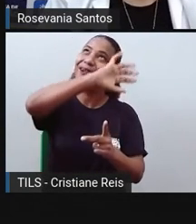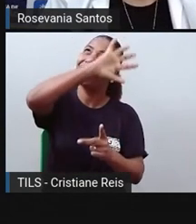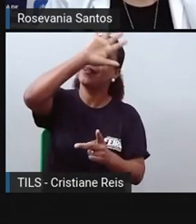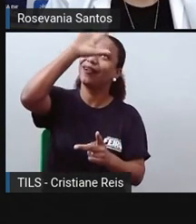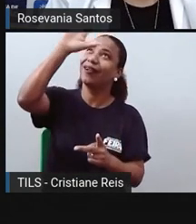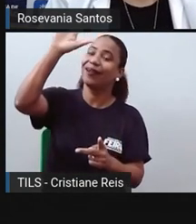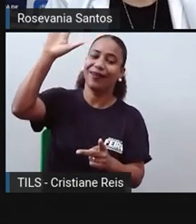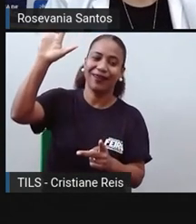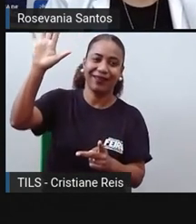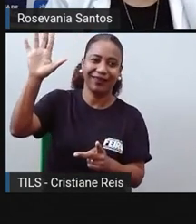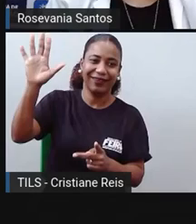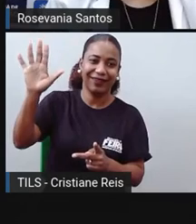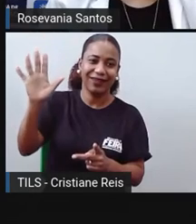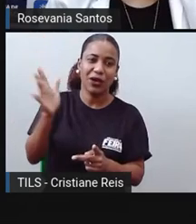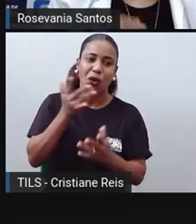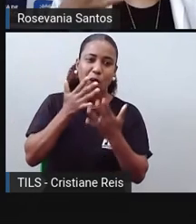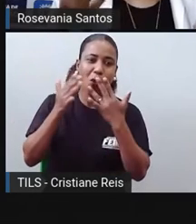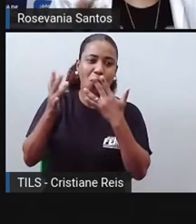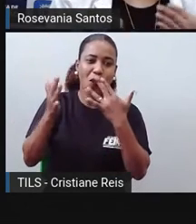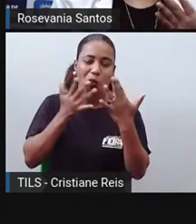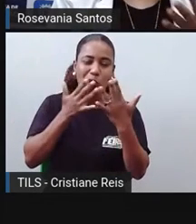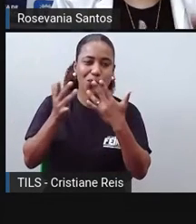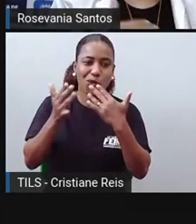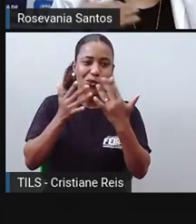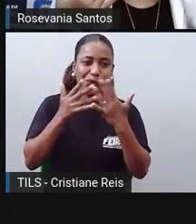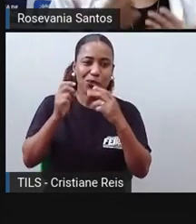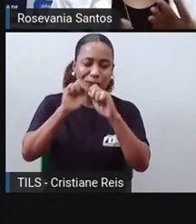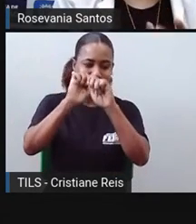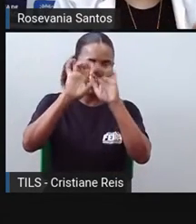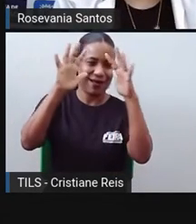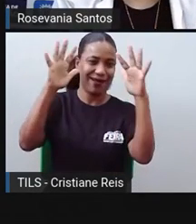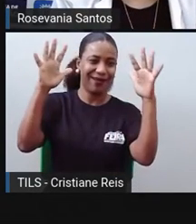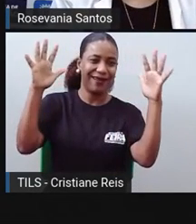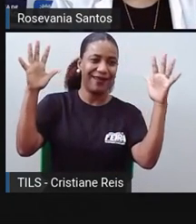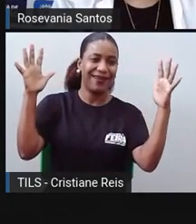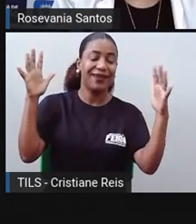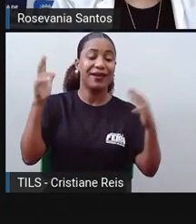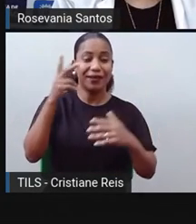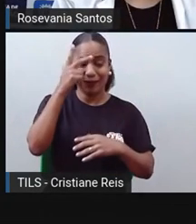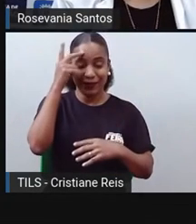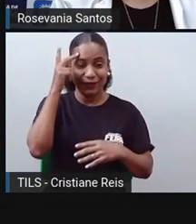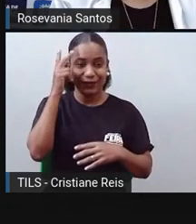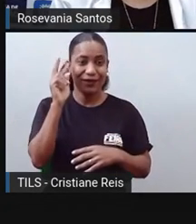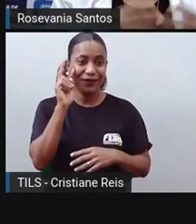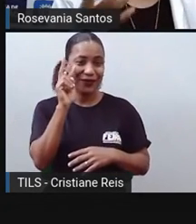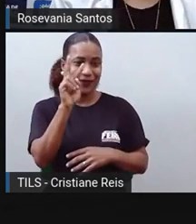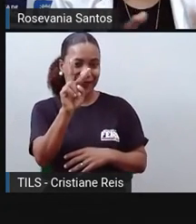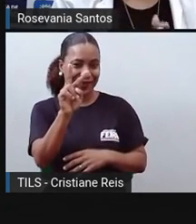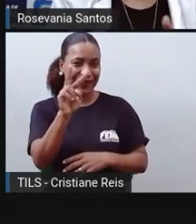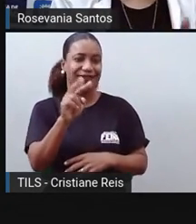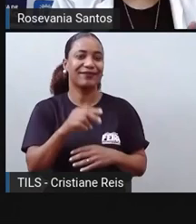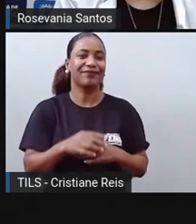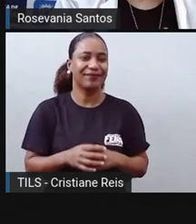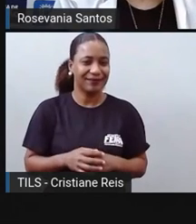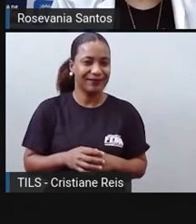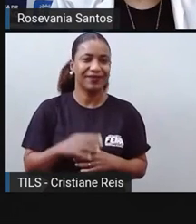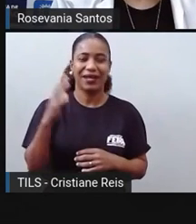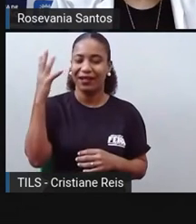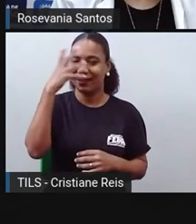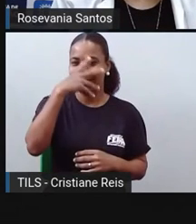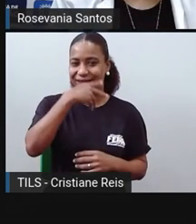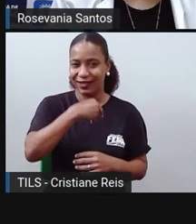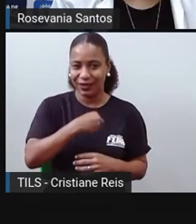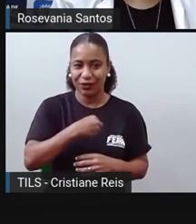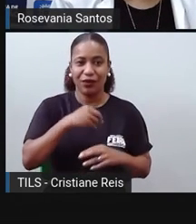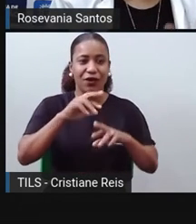com essa quantidade, né, de iluminação junto com partículas, né, poluentes, quando ele dá esse efeito tão bonito aí.